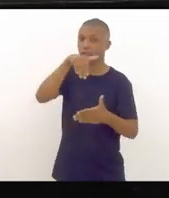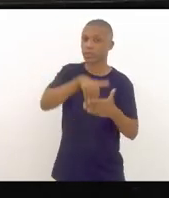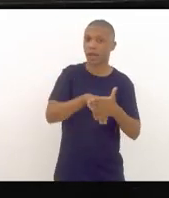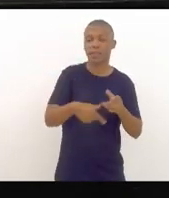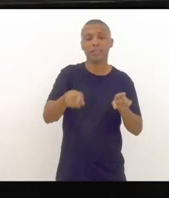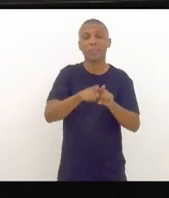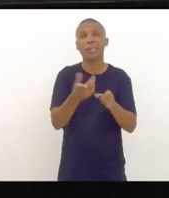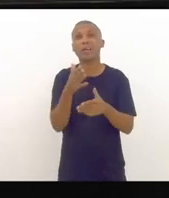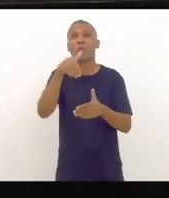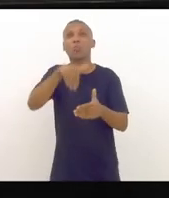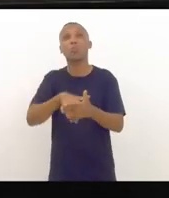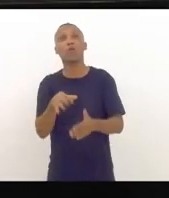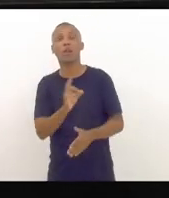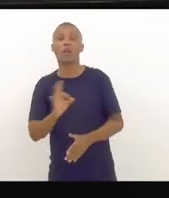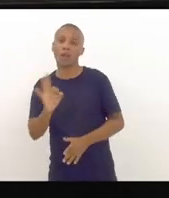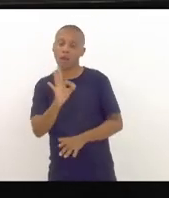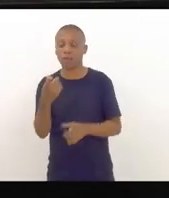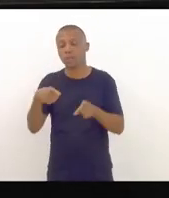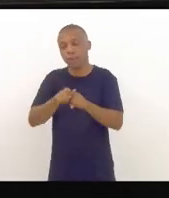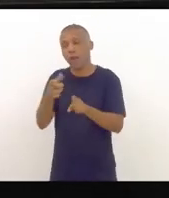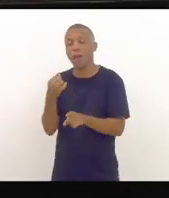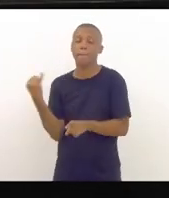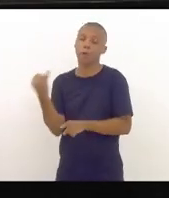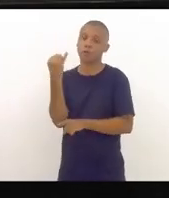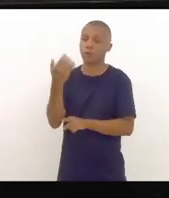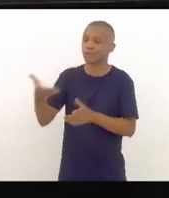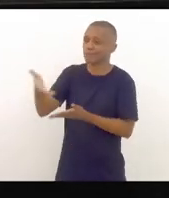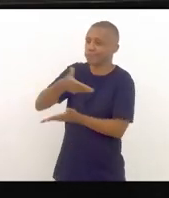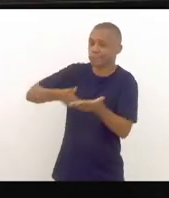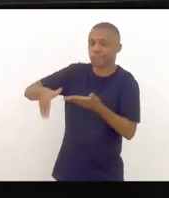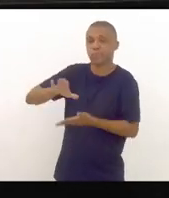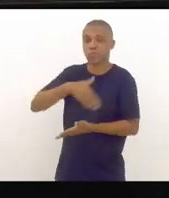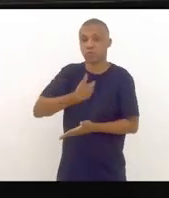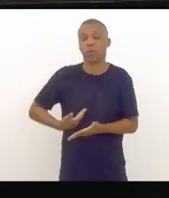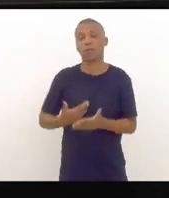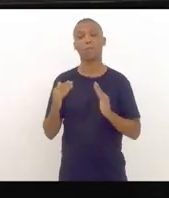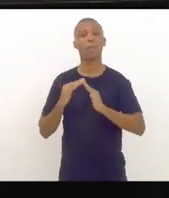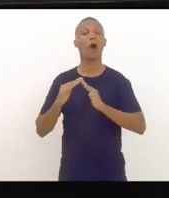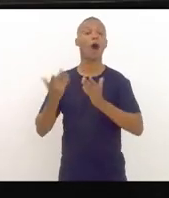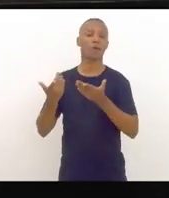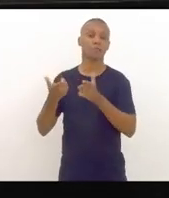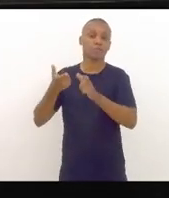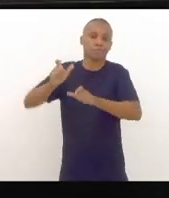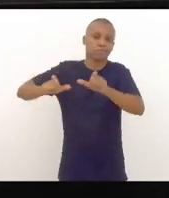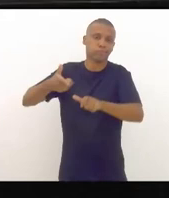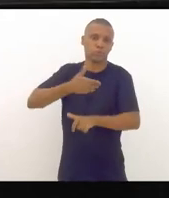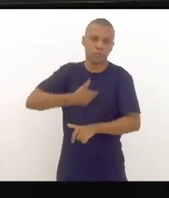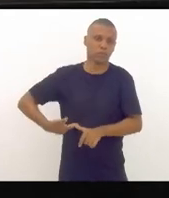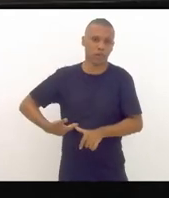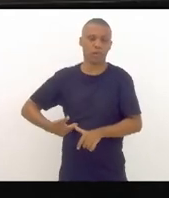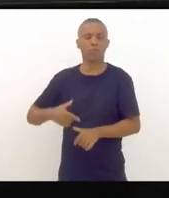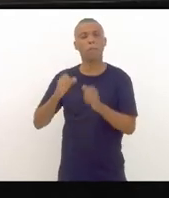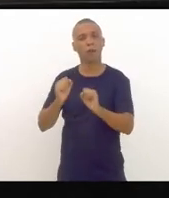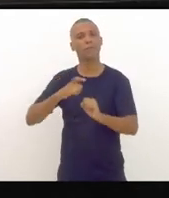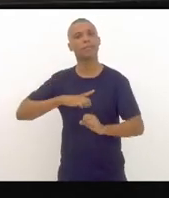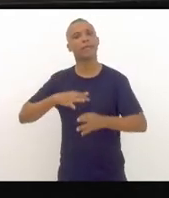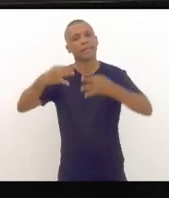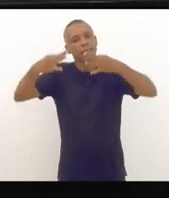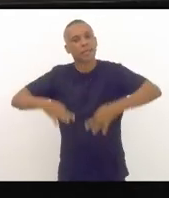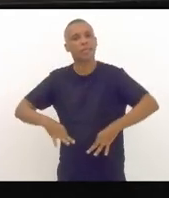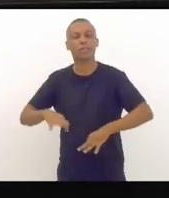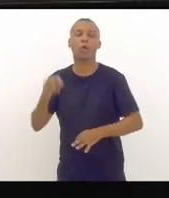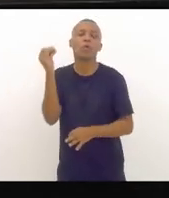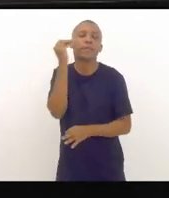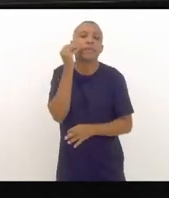não votaram, não deixam de fazer parte do nosso Estado, de que podem ter certeza que eu